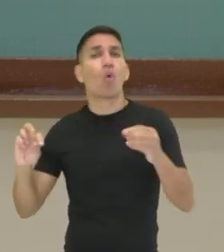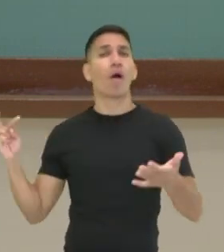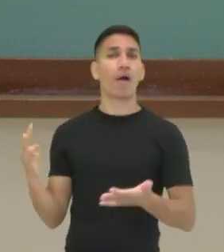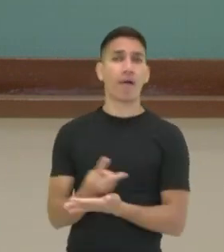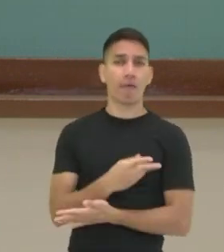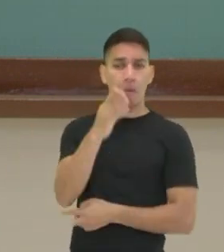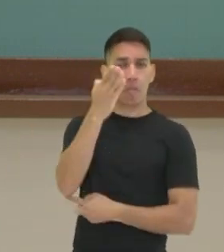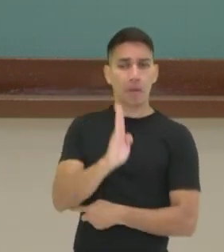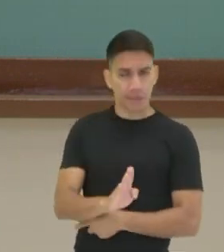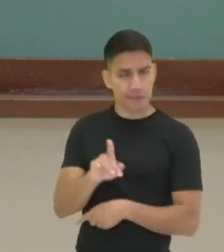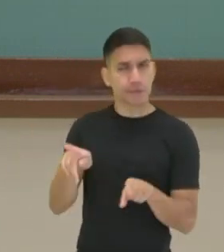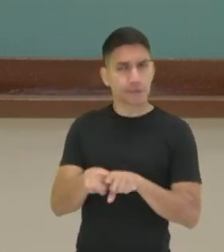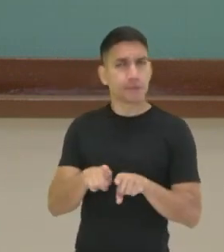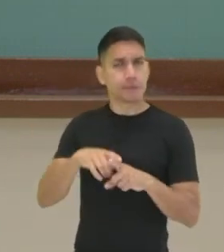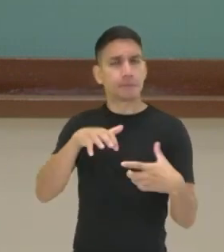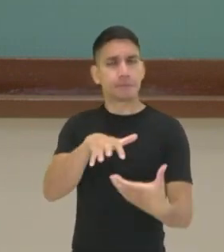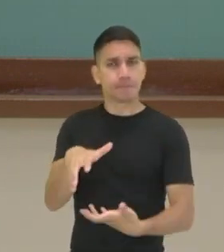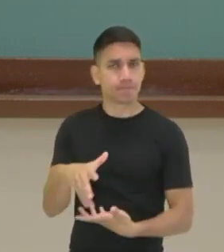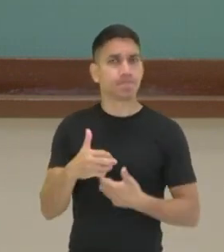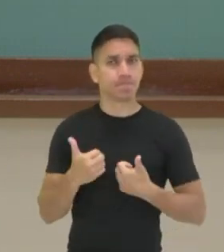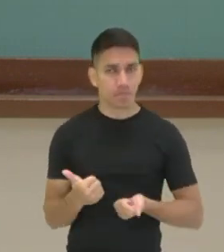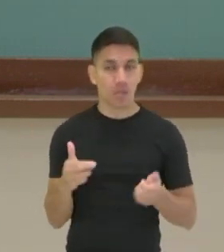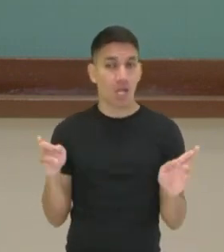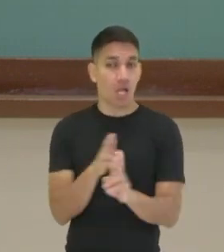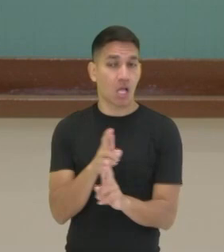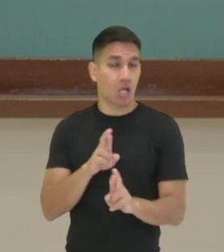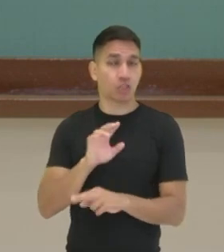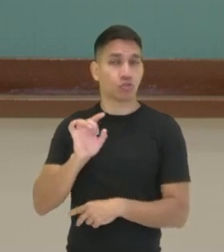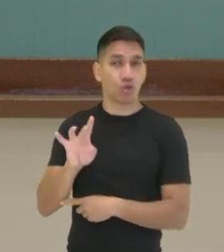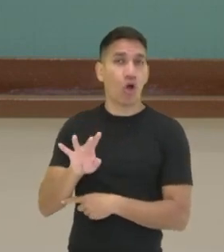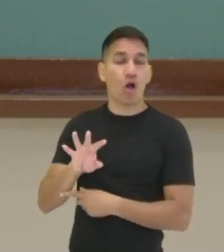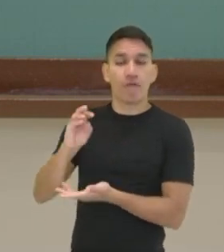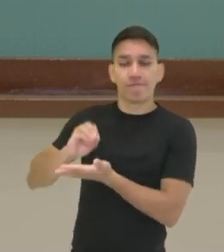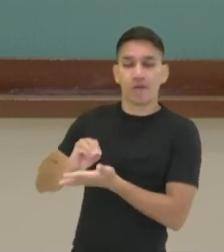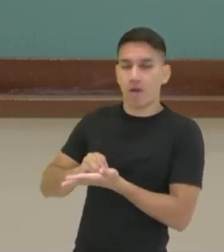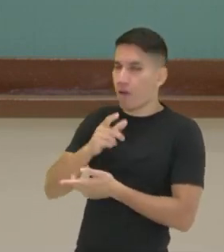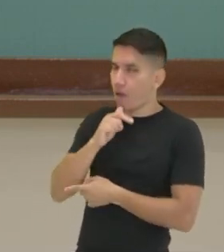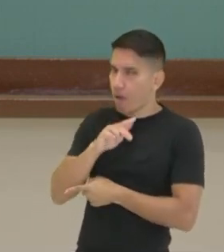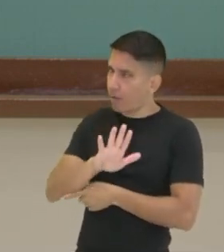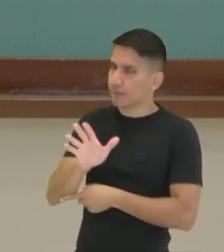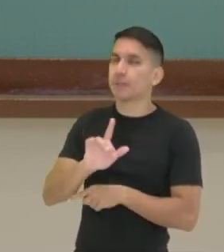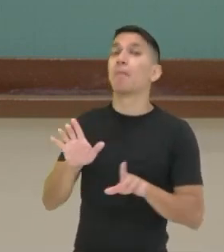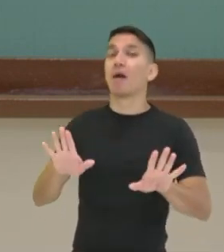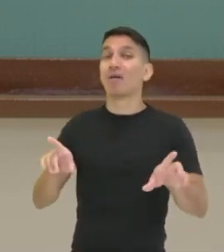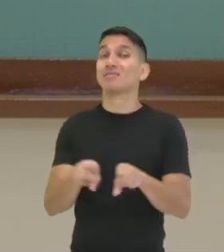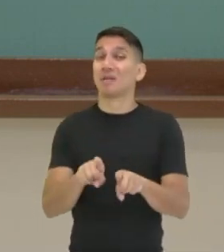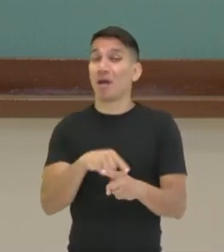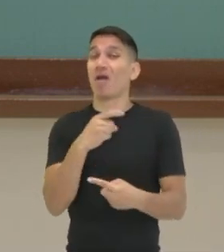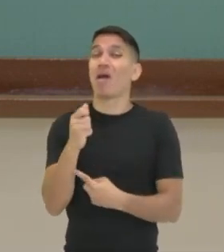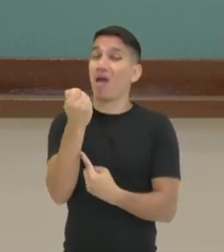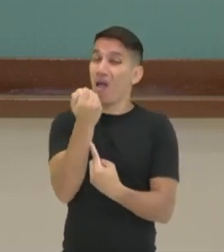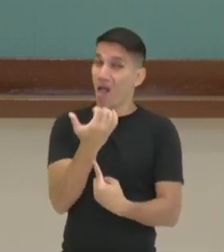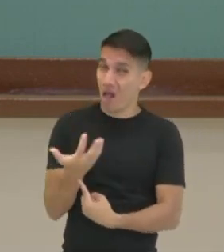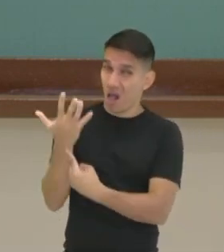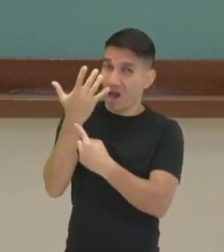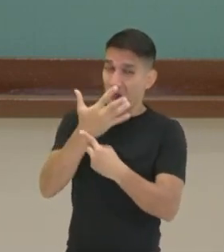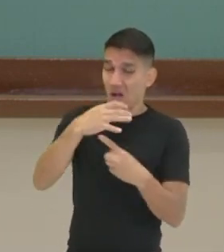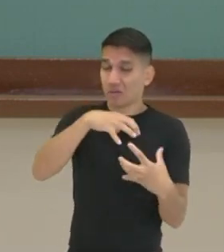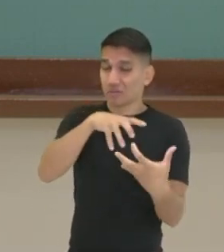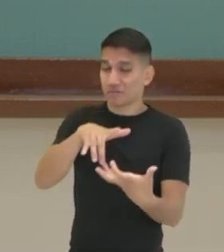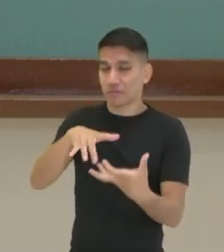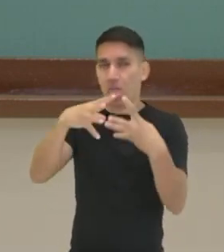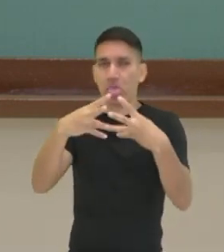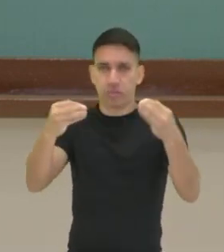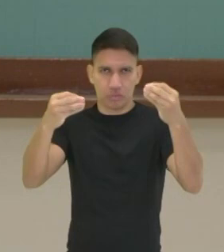no Brasil e no mundo, né, não só com relação à crise hídrica, quanto às emissões irregulares de gases de efeito estufa, a destruição da camada de ozônio